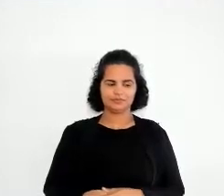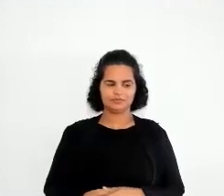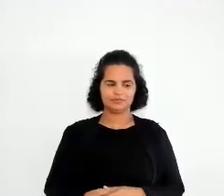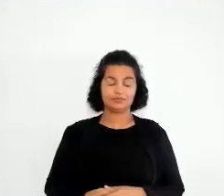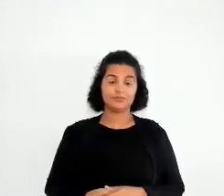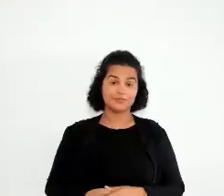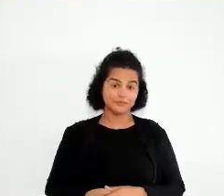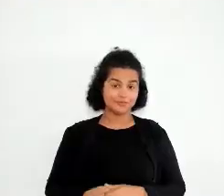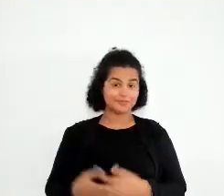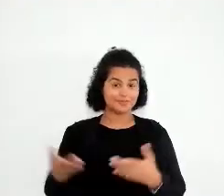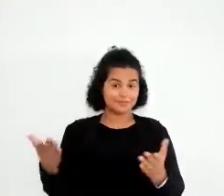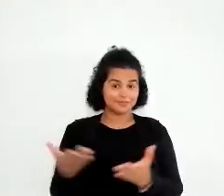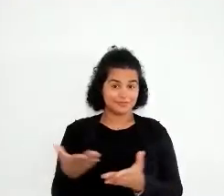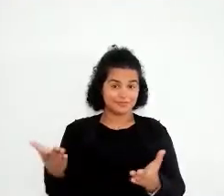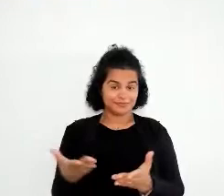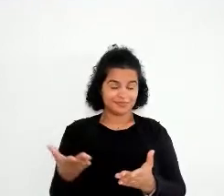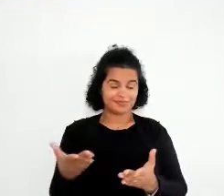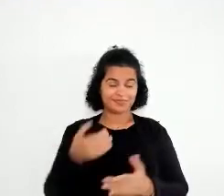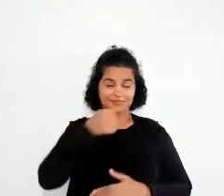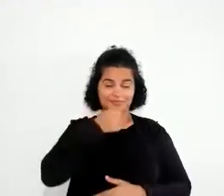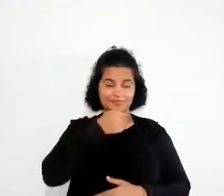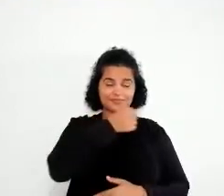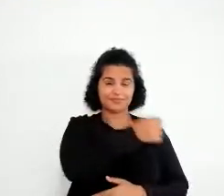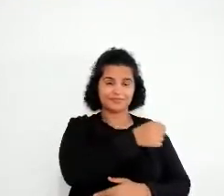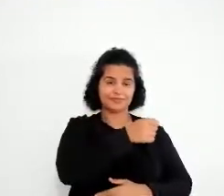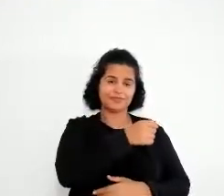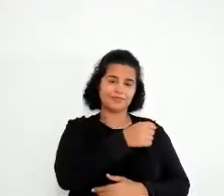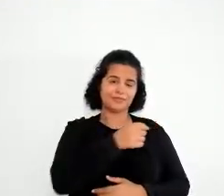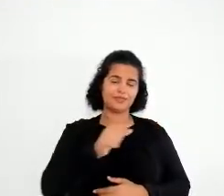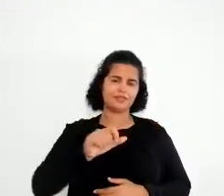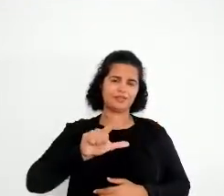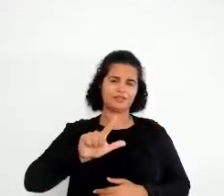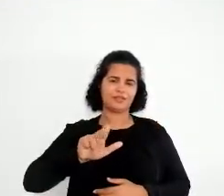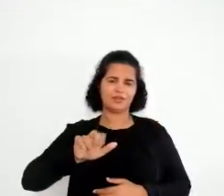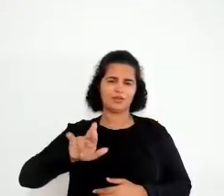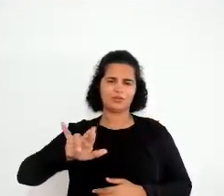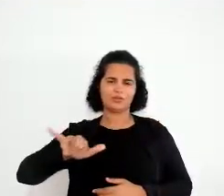Passaremos agora a entrega da Laurea Mérito Judiciário.